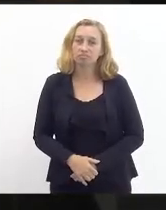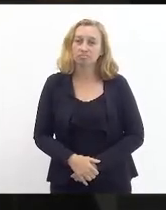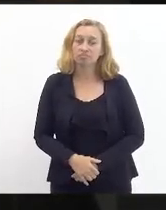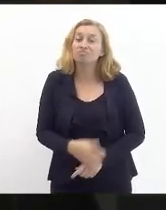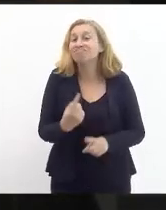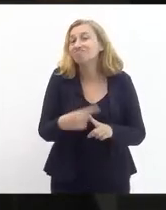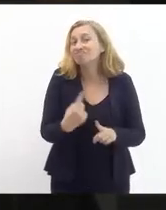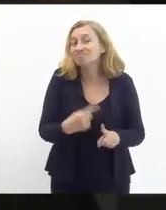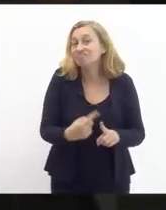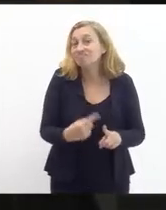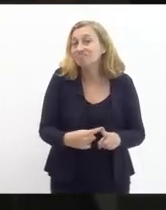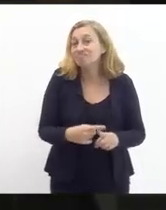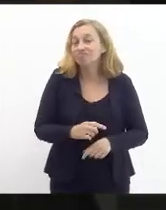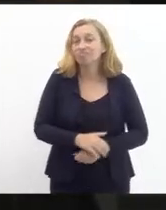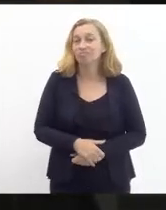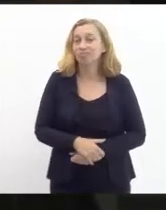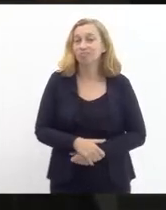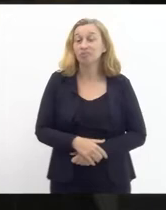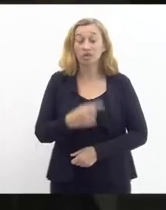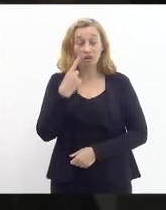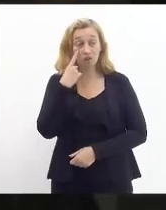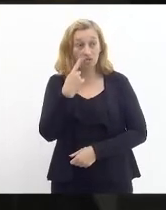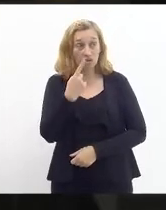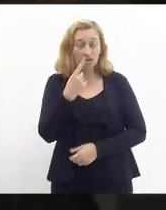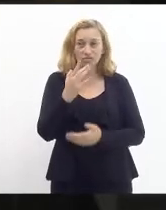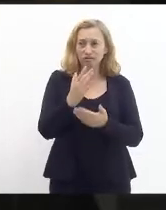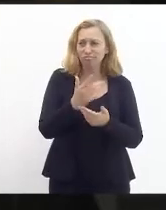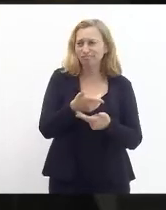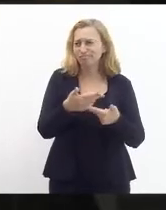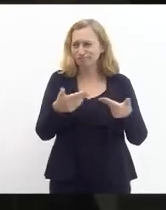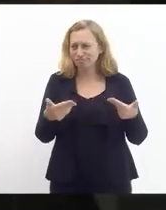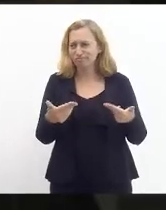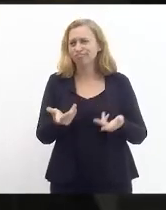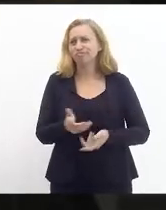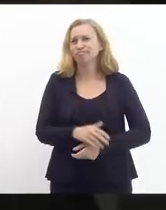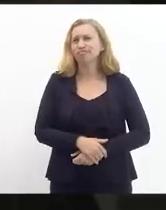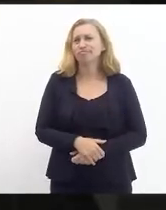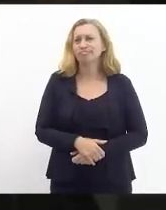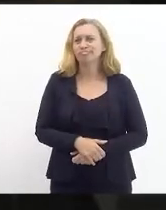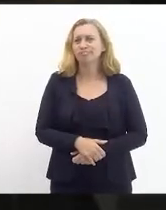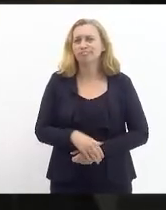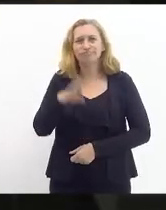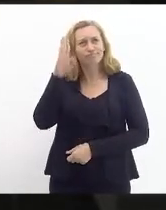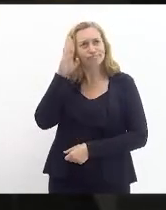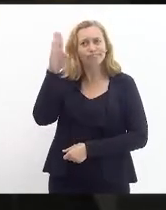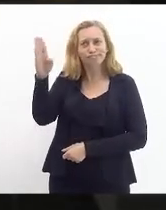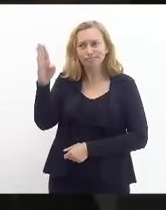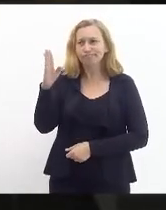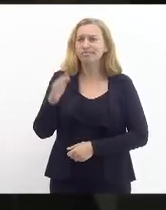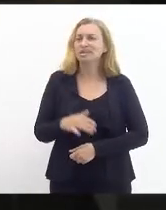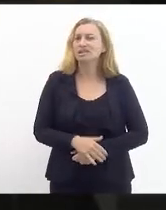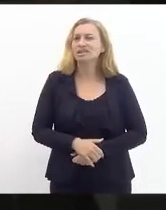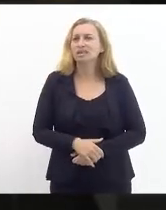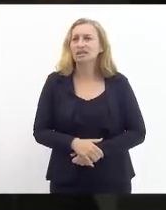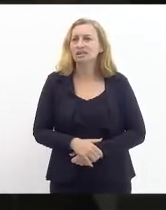é porque eu vejo muitas vezes as principais